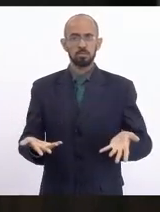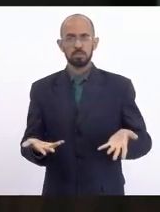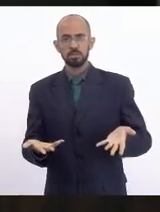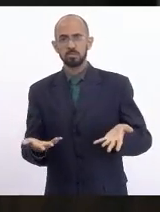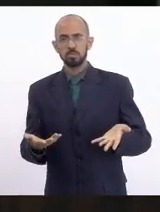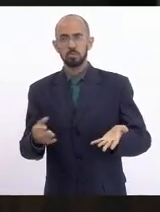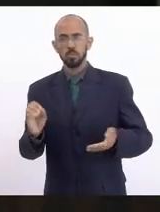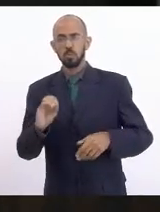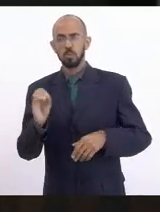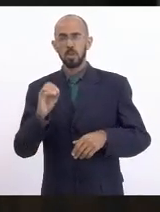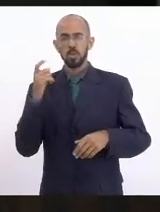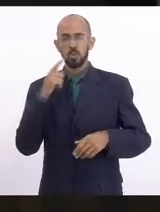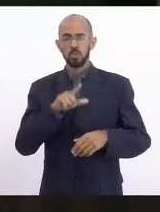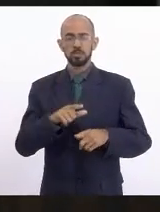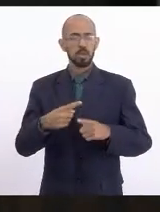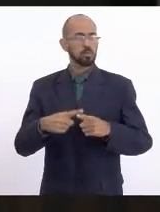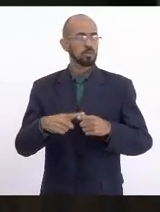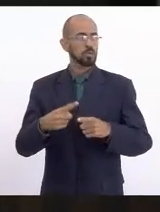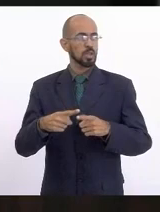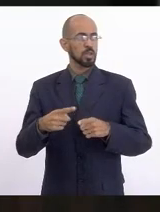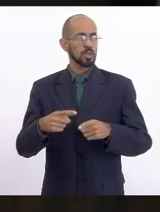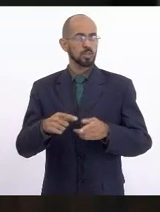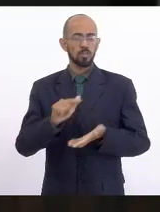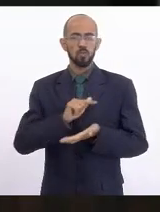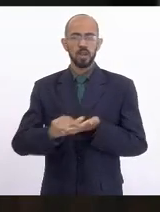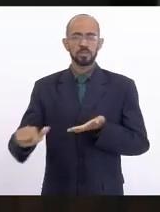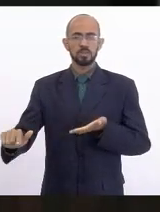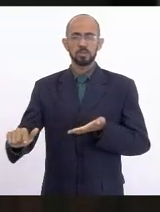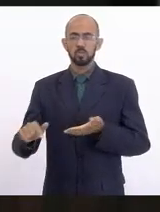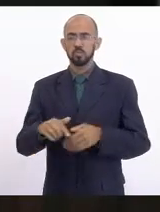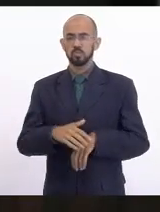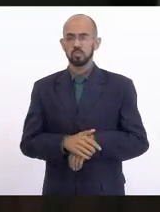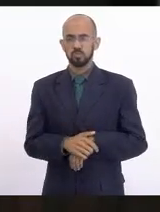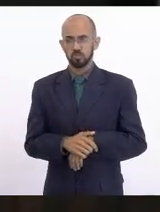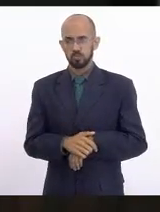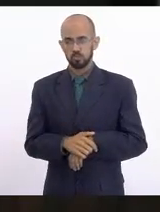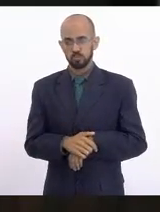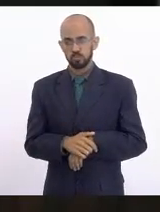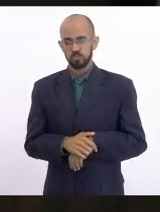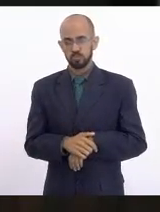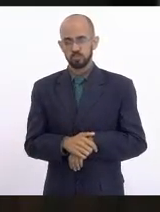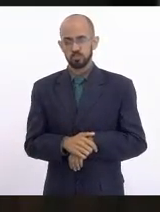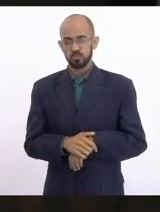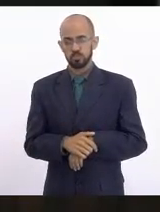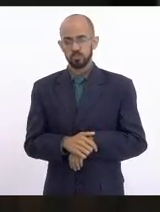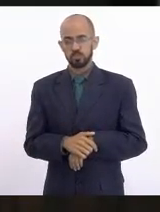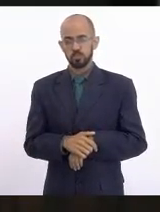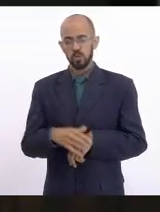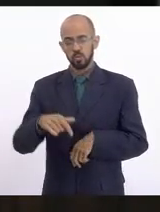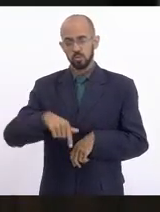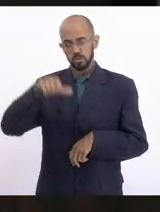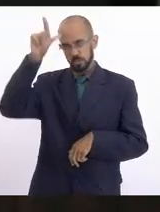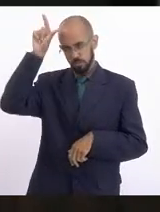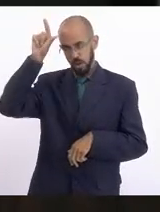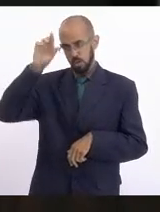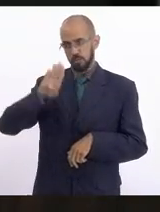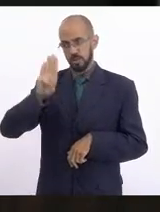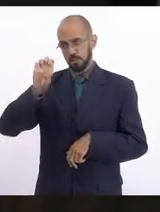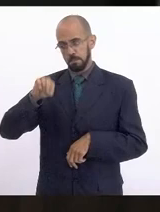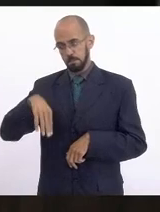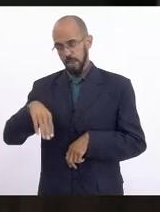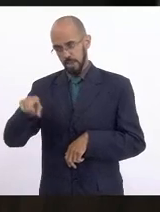consegue aderir porque tem um buraco negro é aonde com sede Então faz bem o Deputado Luiz é uma questão que não é